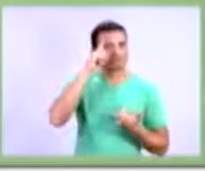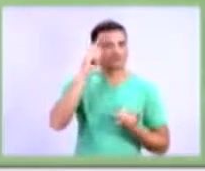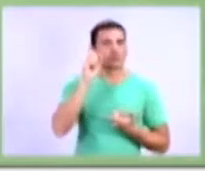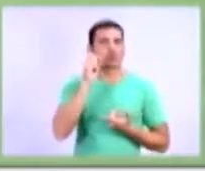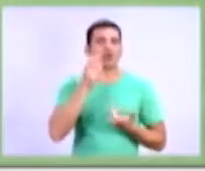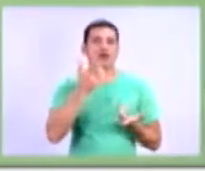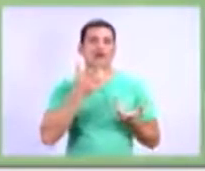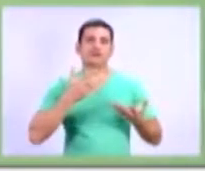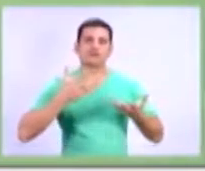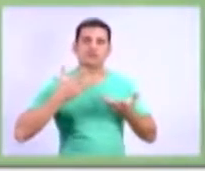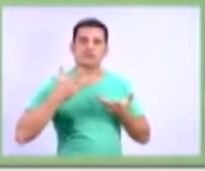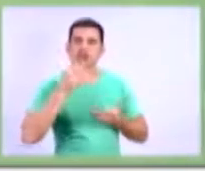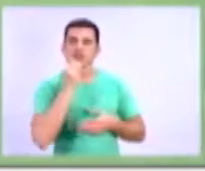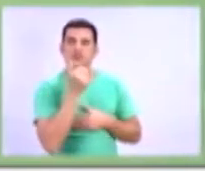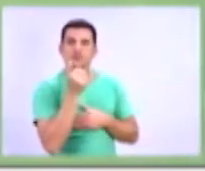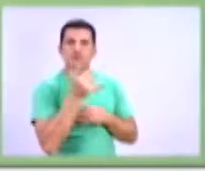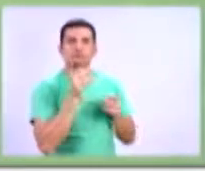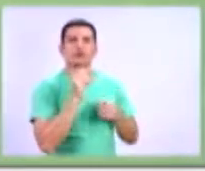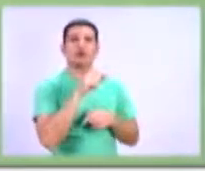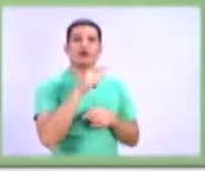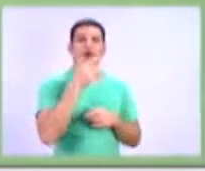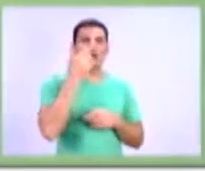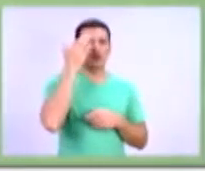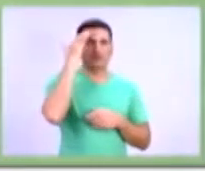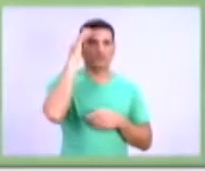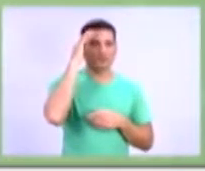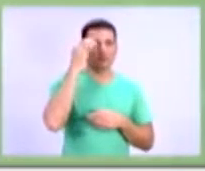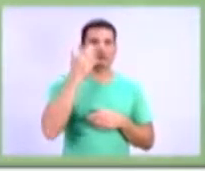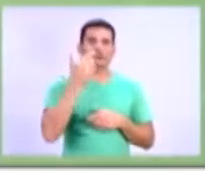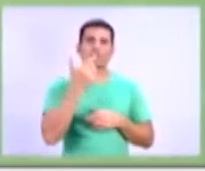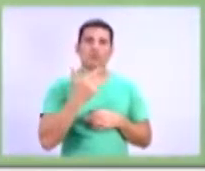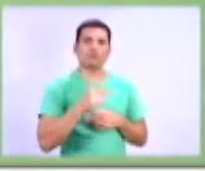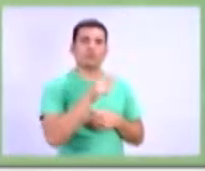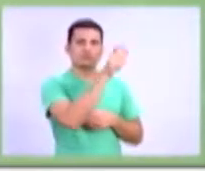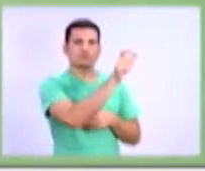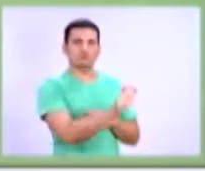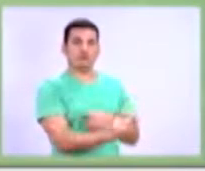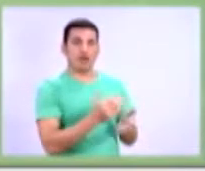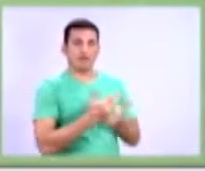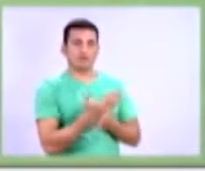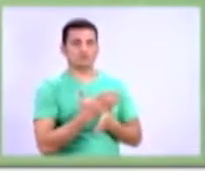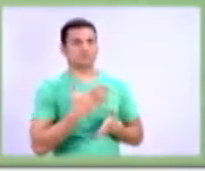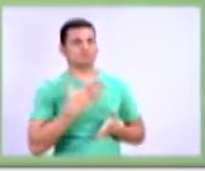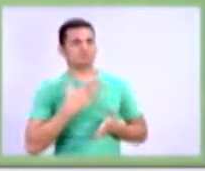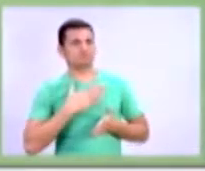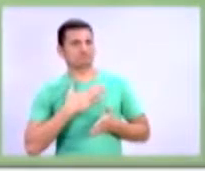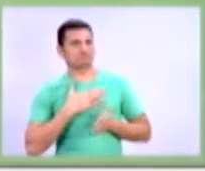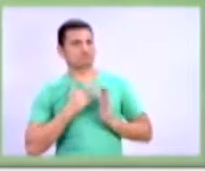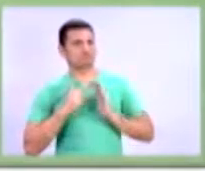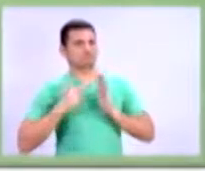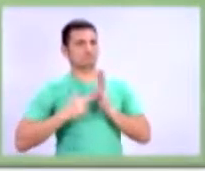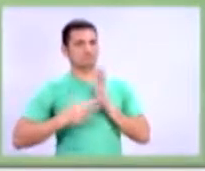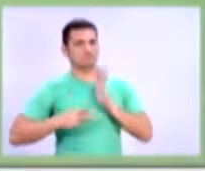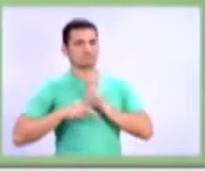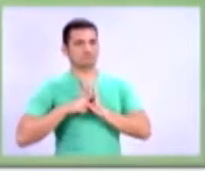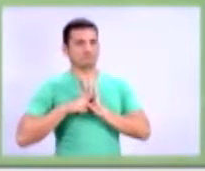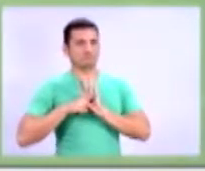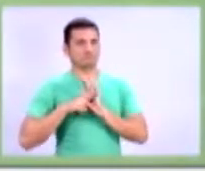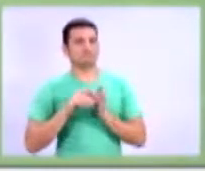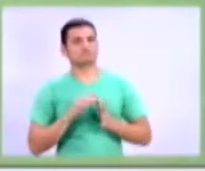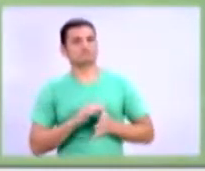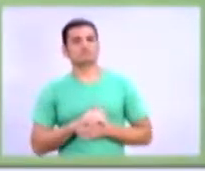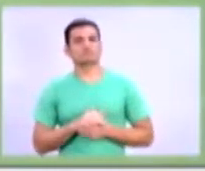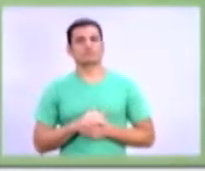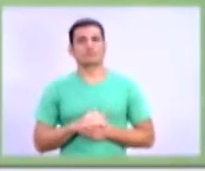discurso de entender o outro a partir de si próprio, a partir dos seus parâmetros. E isso